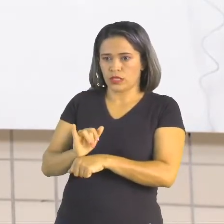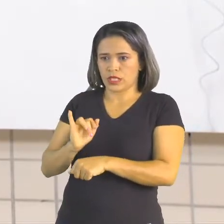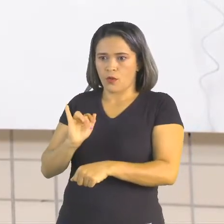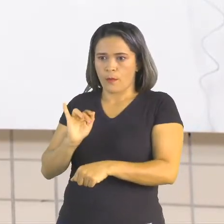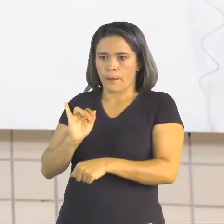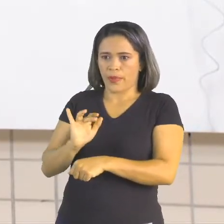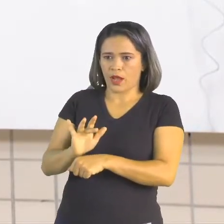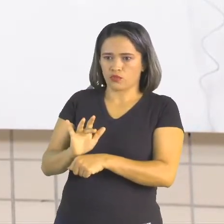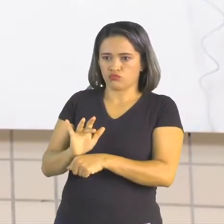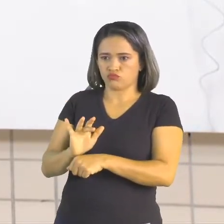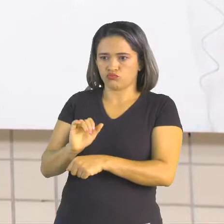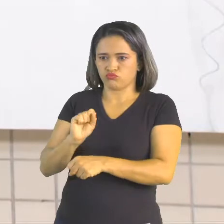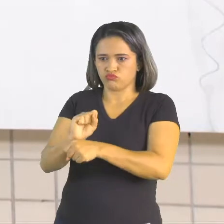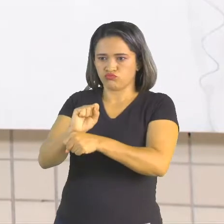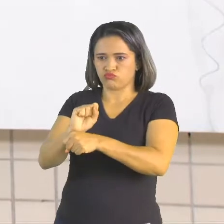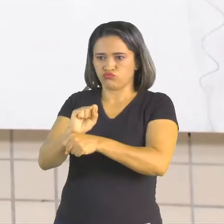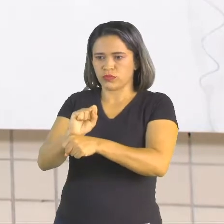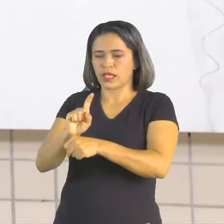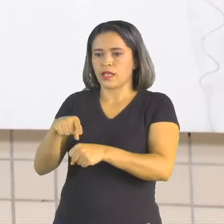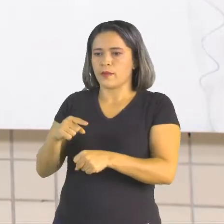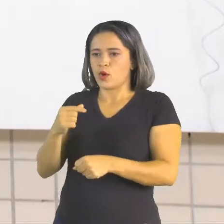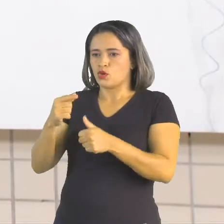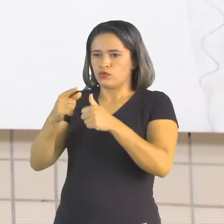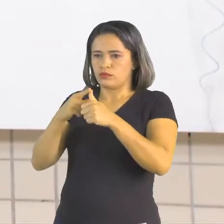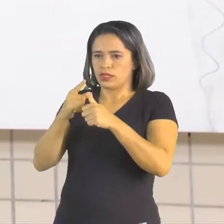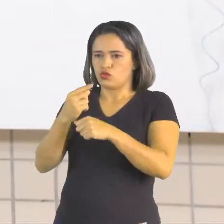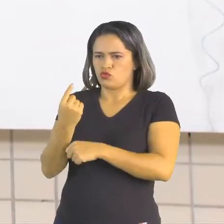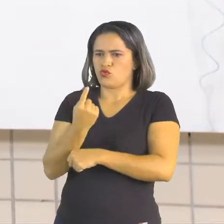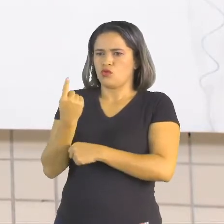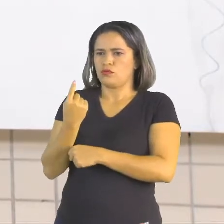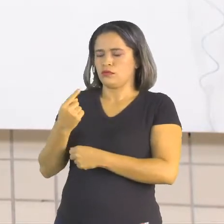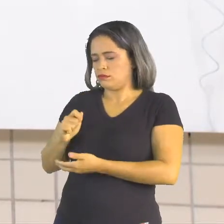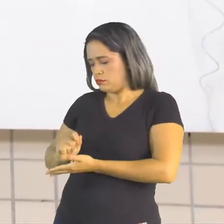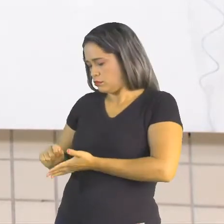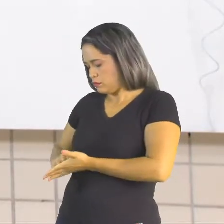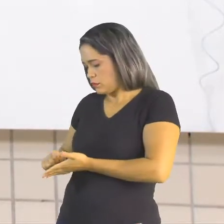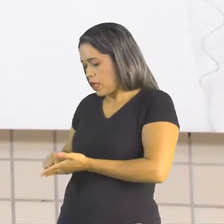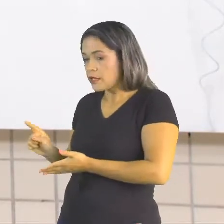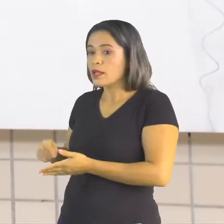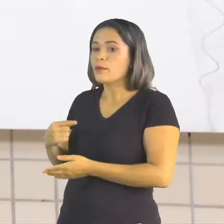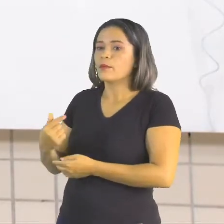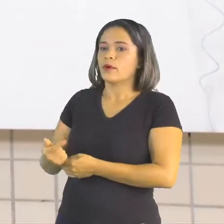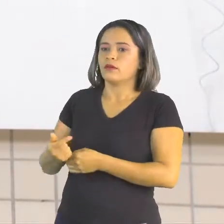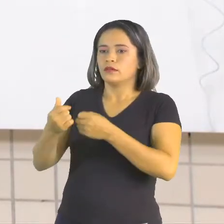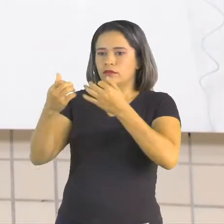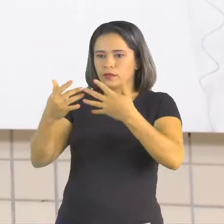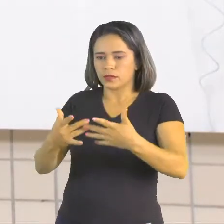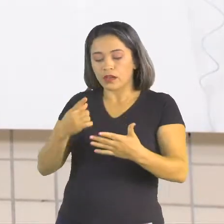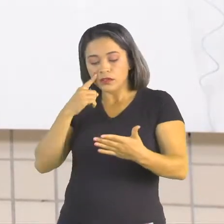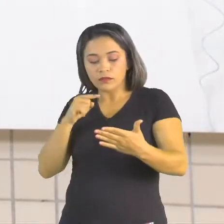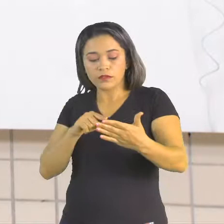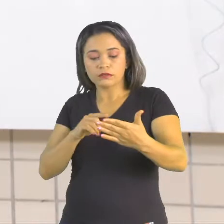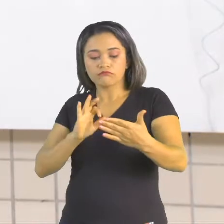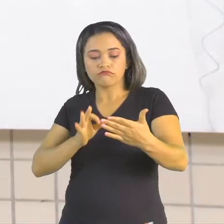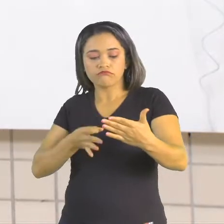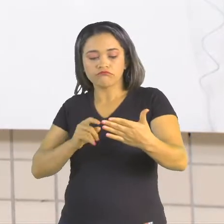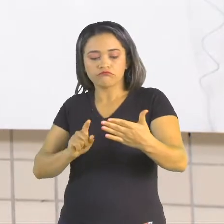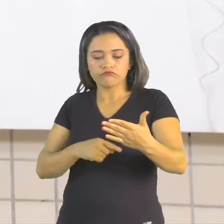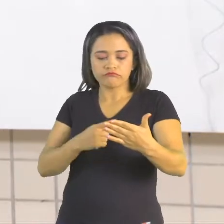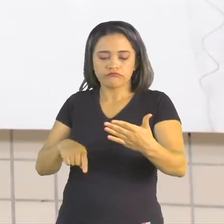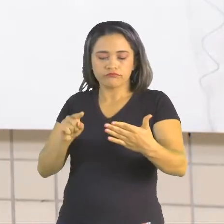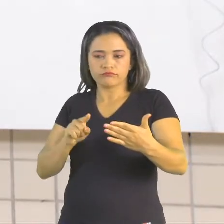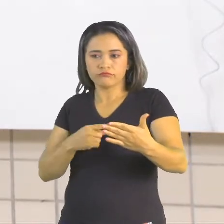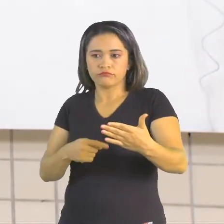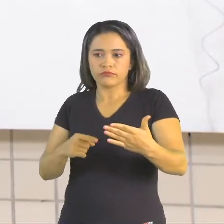nossa aula, tenta resolver esses exercícios sozinhos e depois vai conferindo com o que eu estou fazendo aqui. E